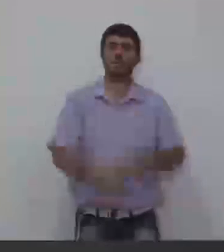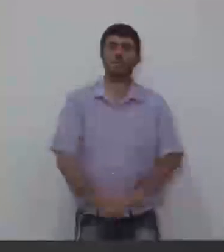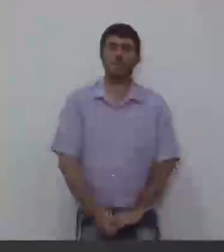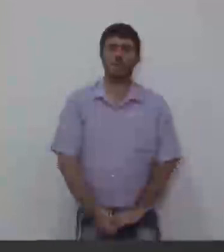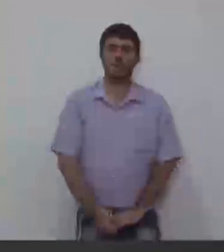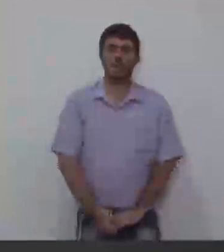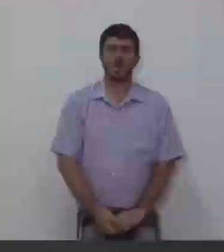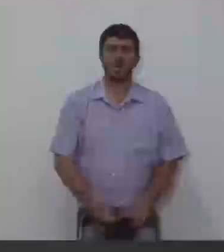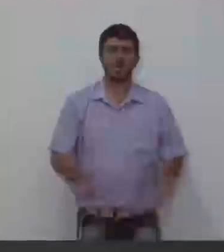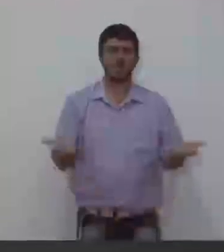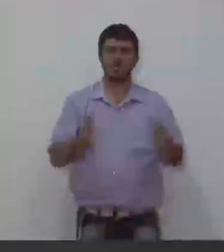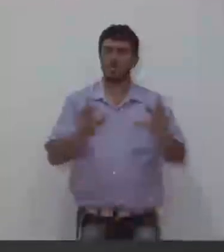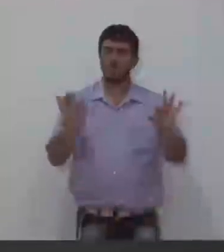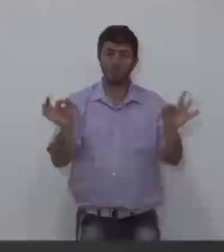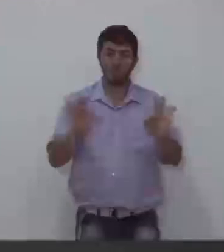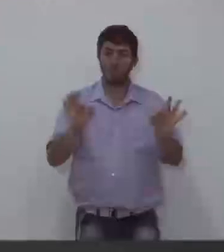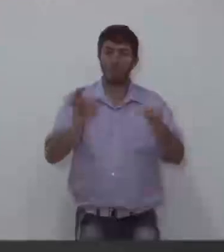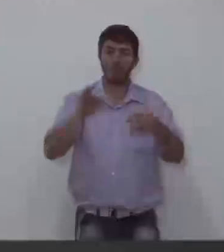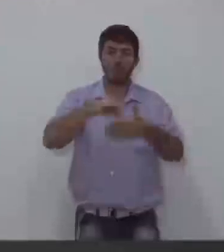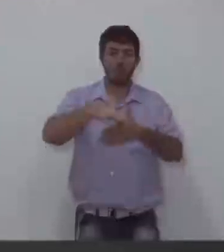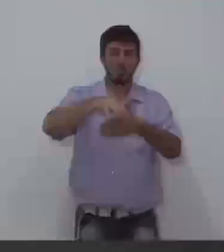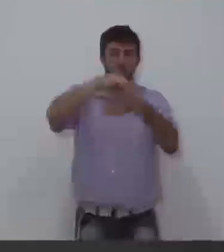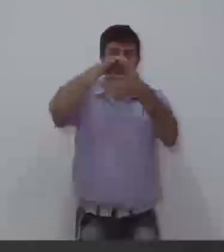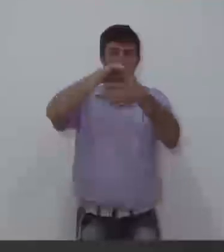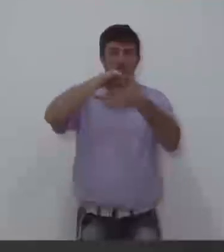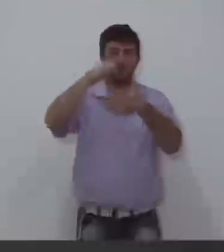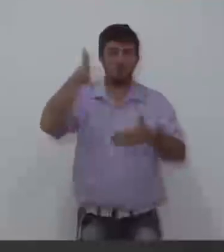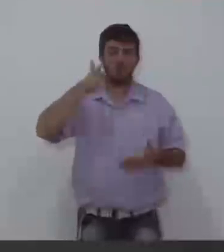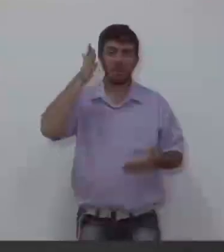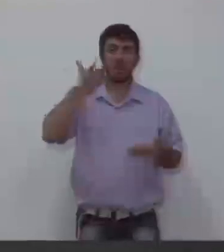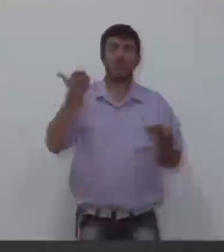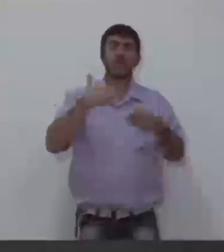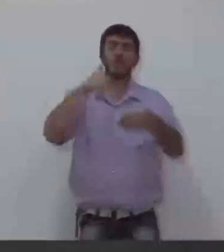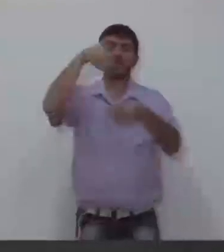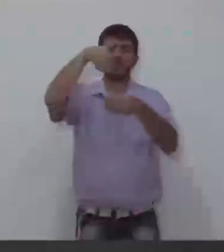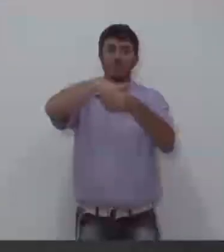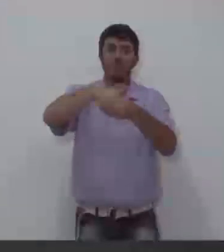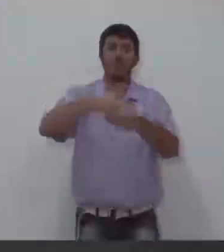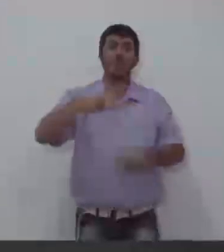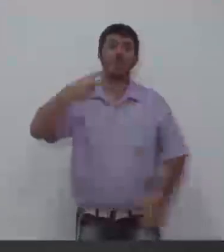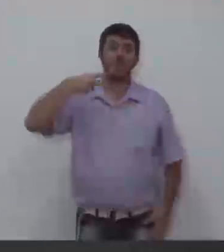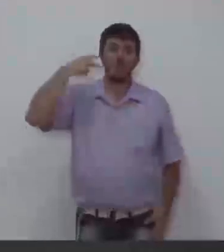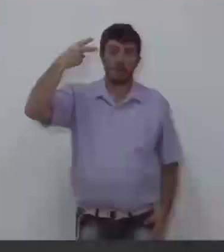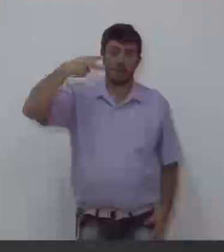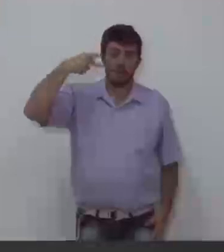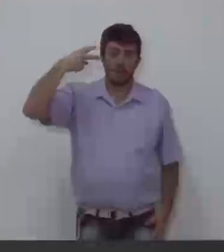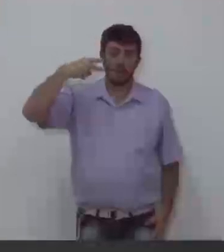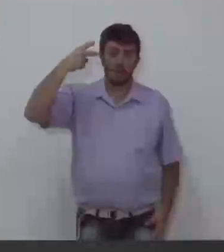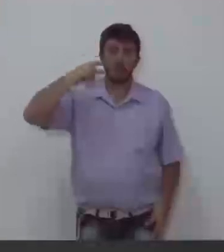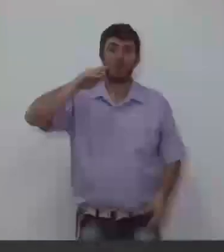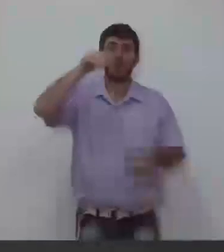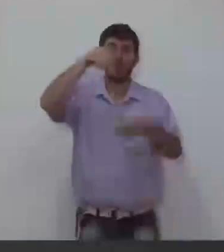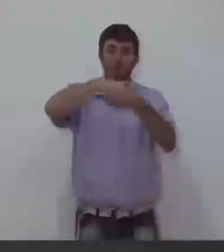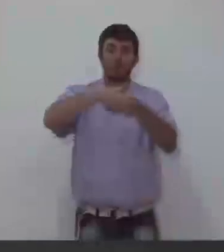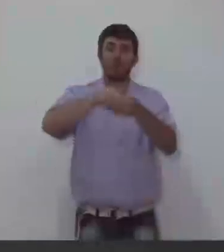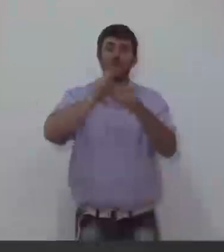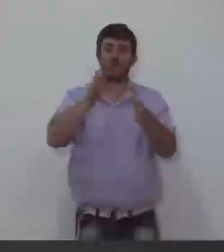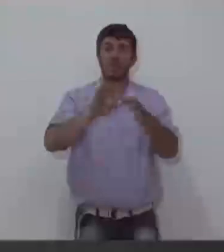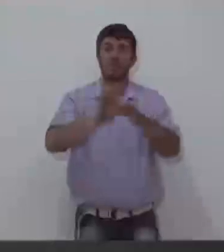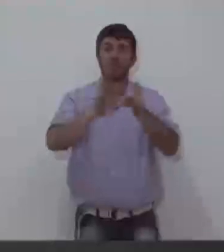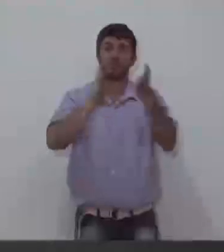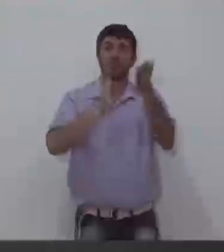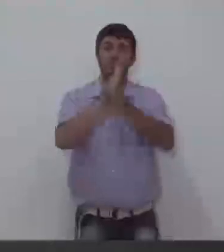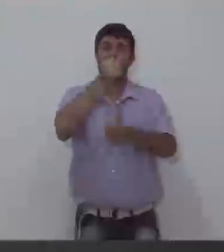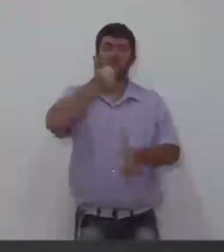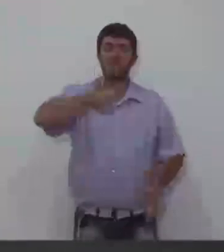Não havendo mais nenhuma manifestação de lideranças, está em votação única. Os vereadores que o aprovam permaneçam como se encontram. Aprovado por 12